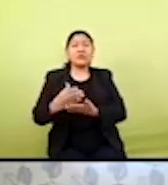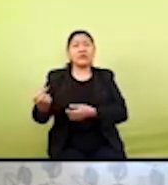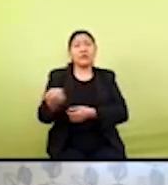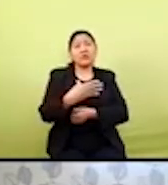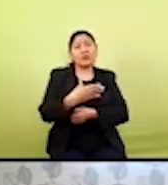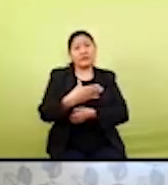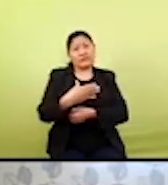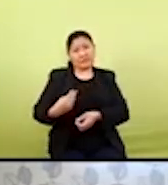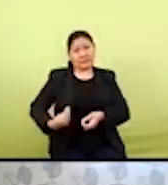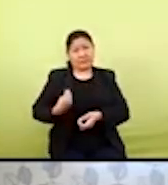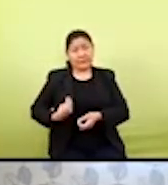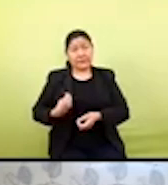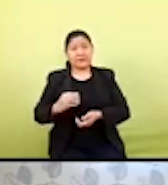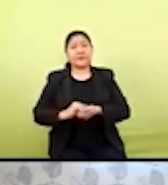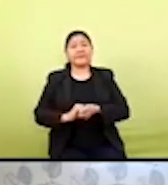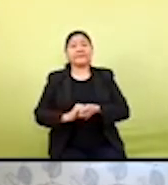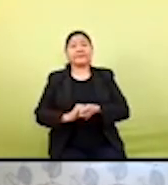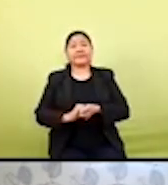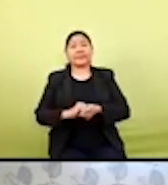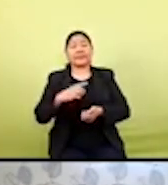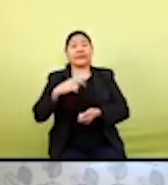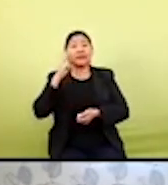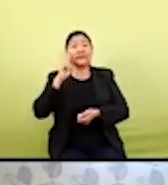né, de alguns